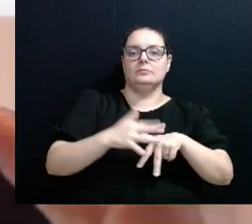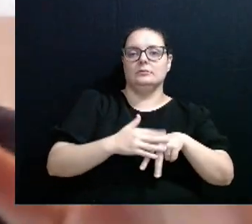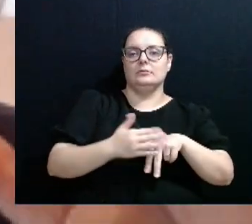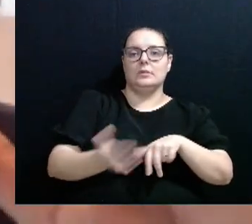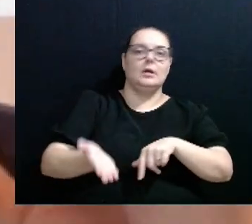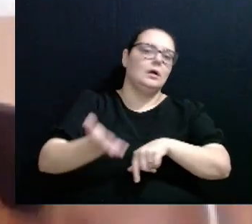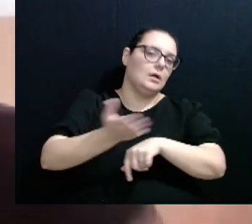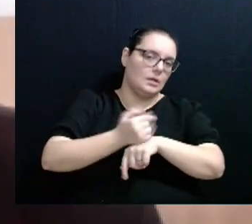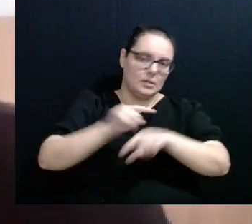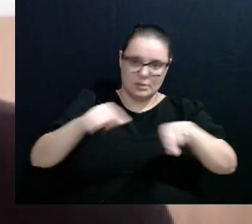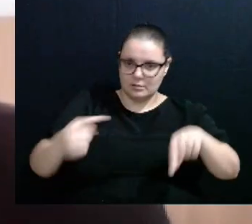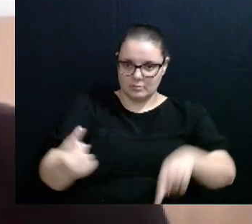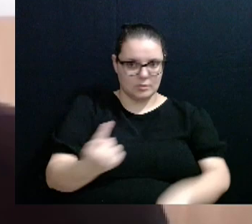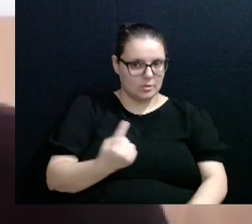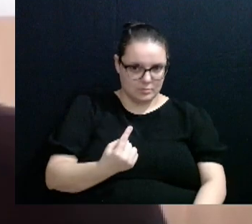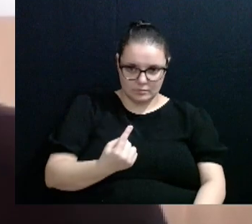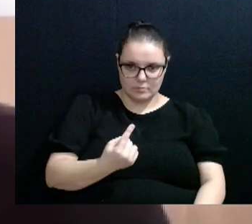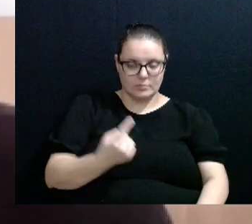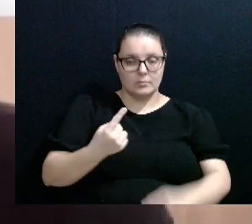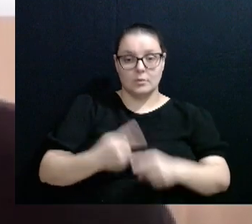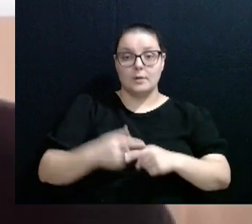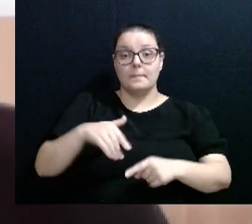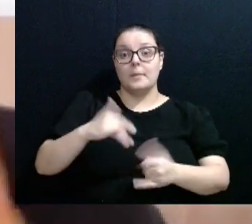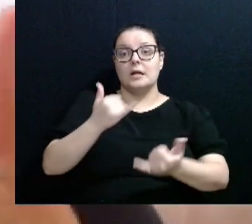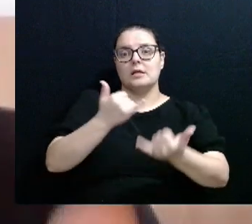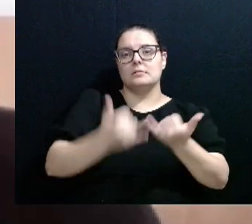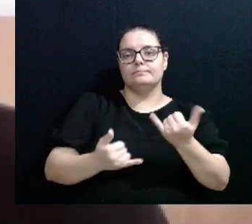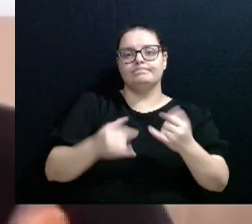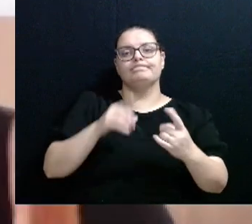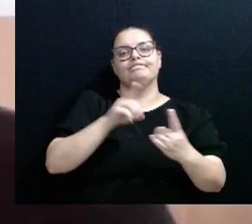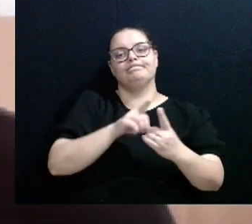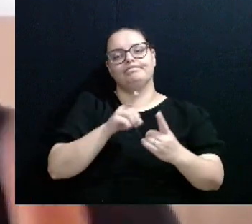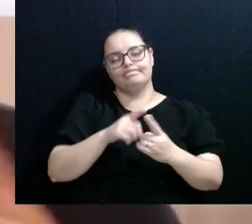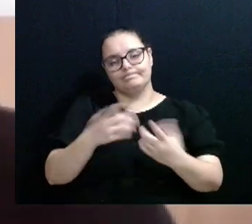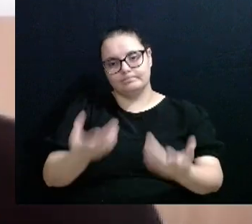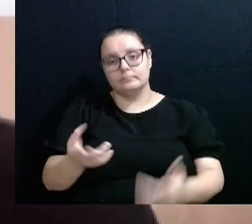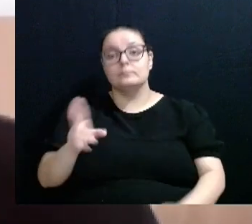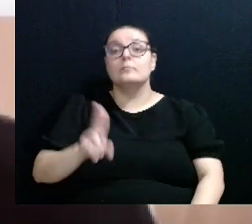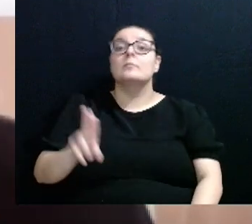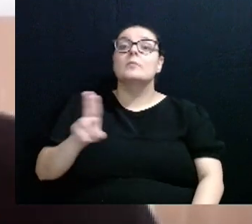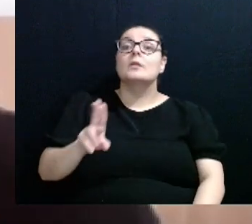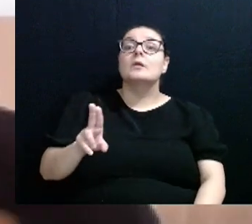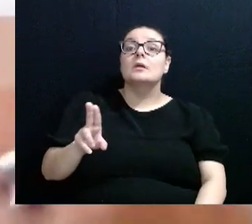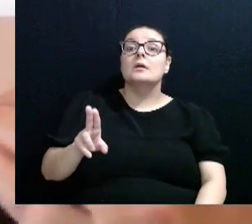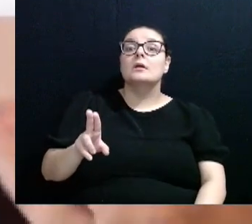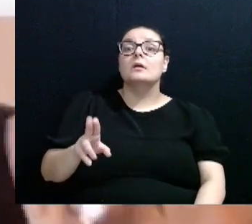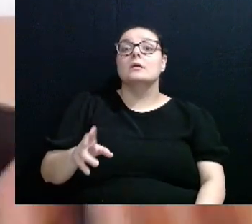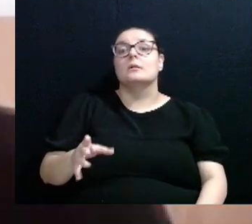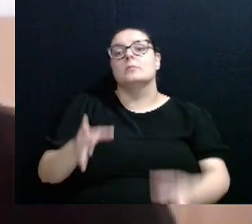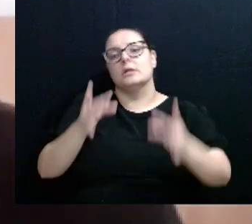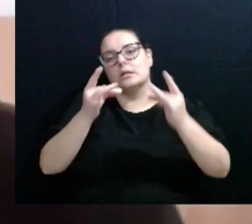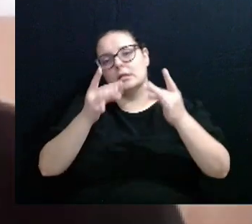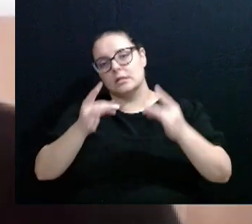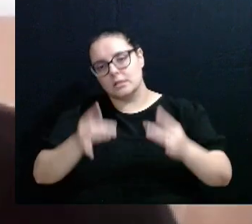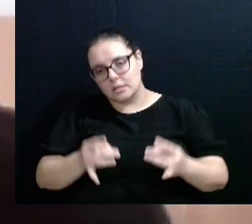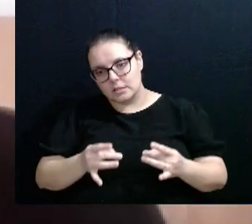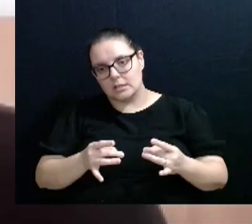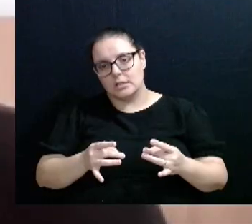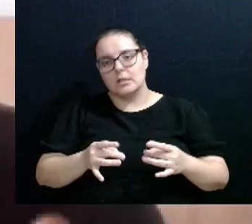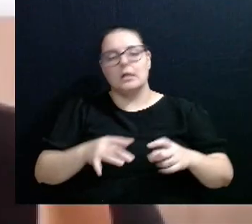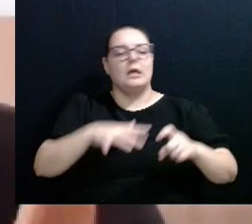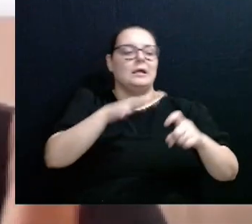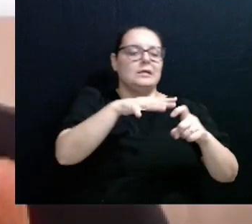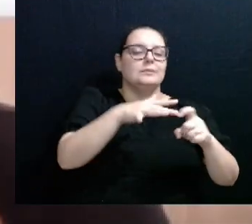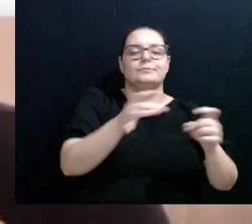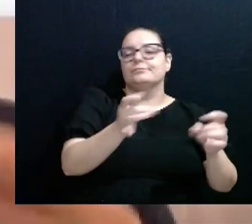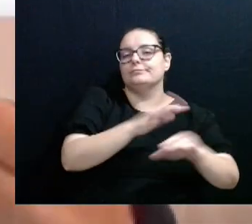porque mais da metade da consulta eu uso para desmistificar, para desconstruir todos esses